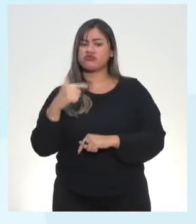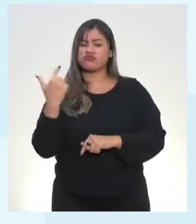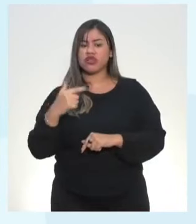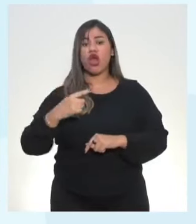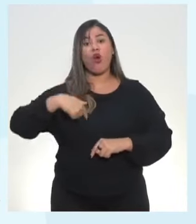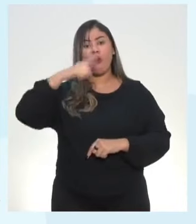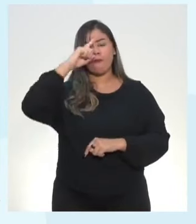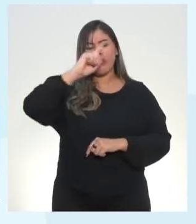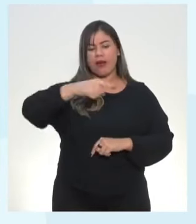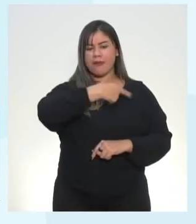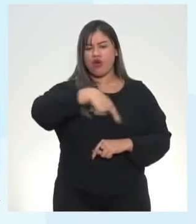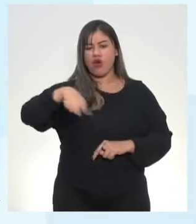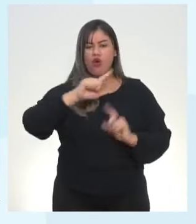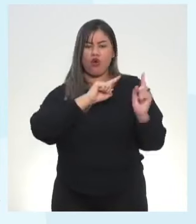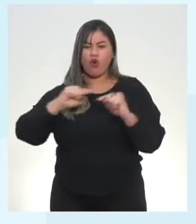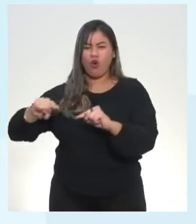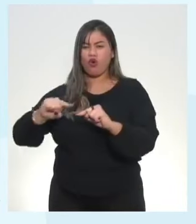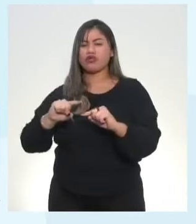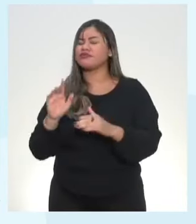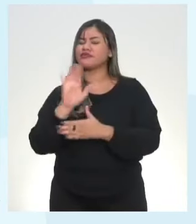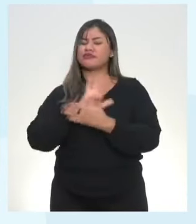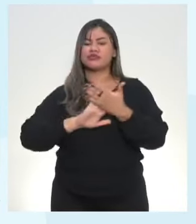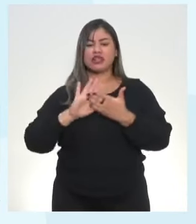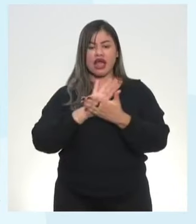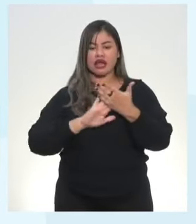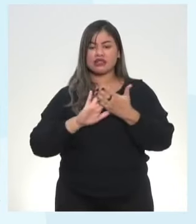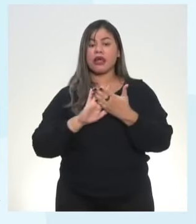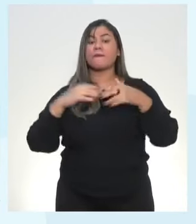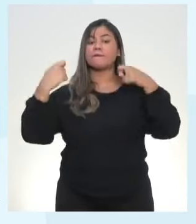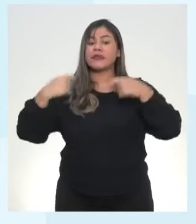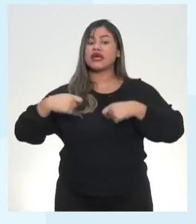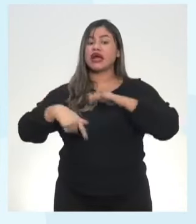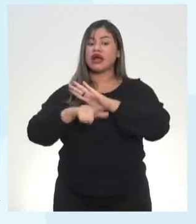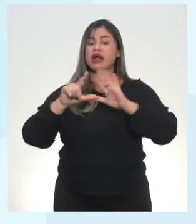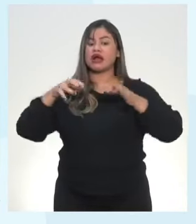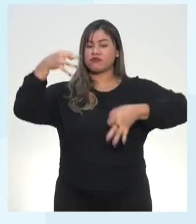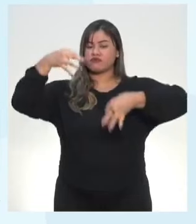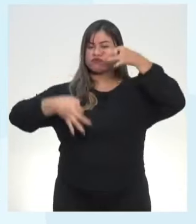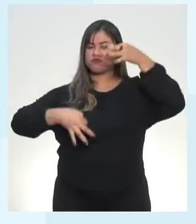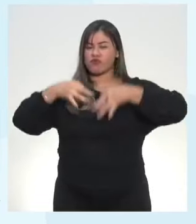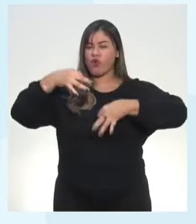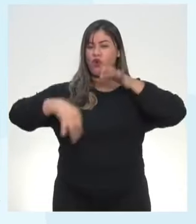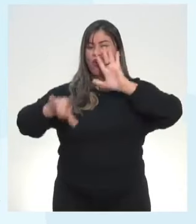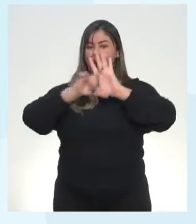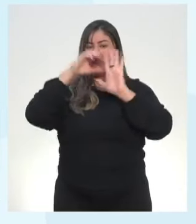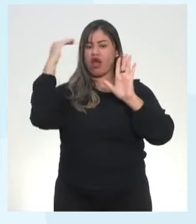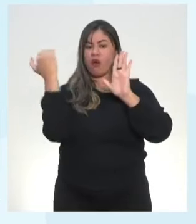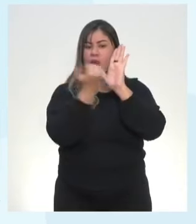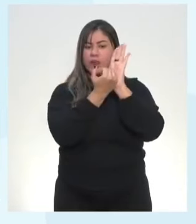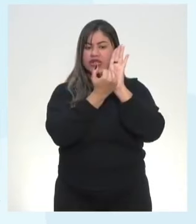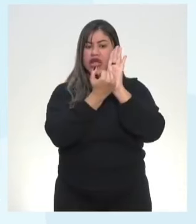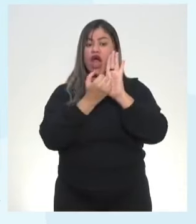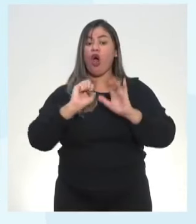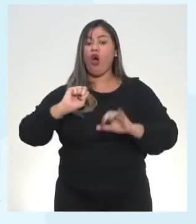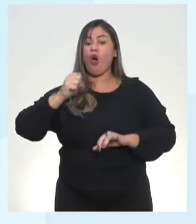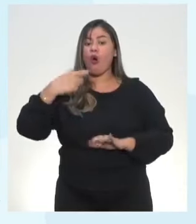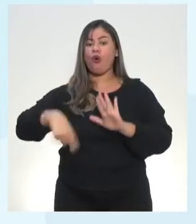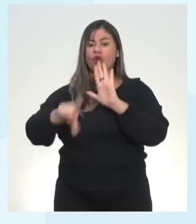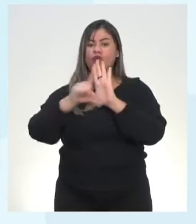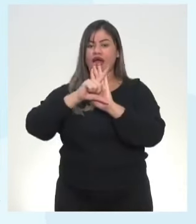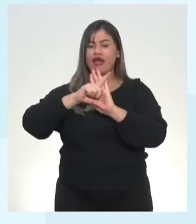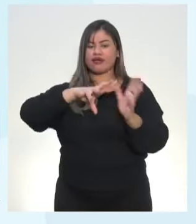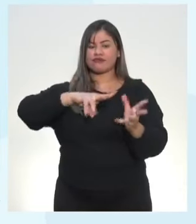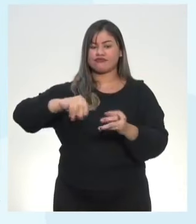alguém contra ele, a não ser por julgamento legal dos seus pares ou pela lei